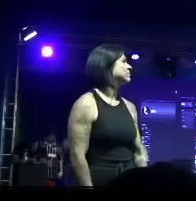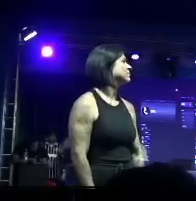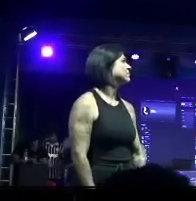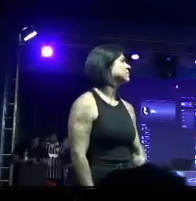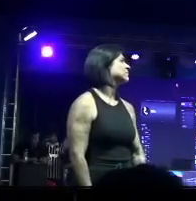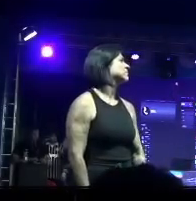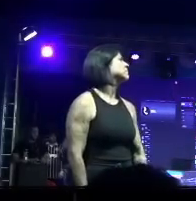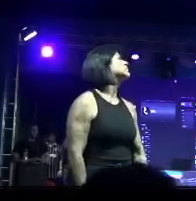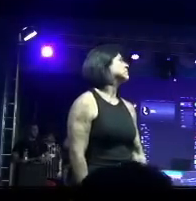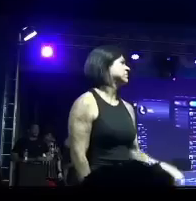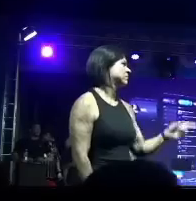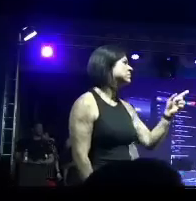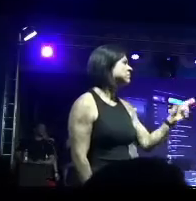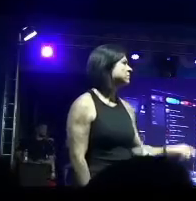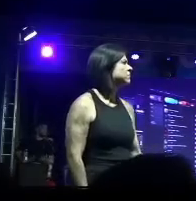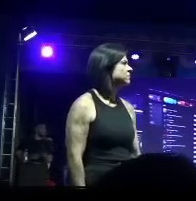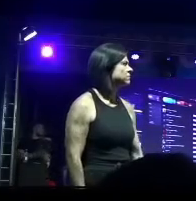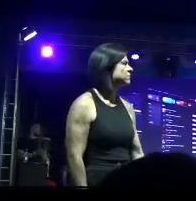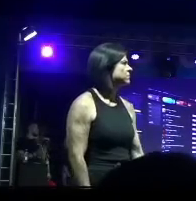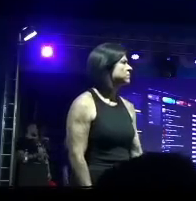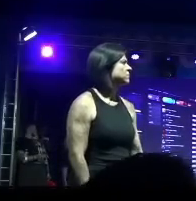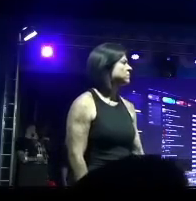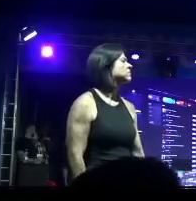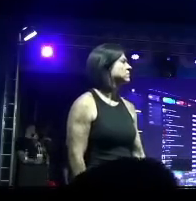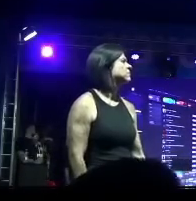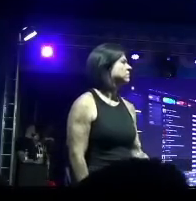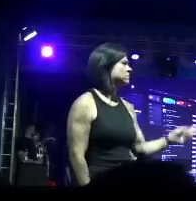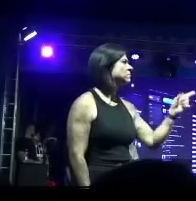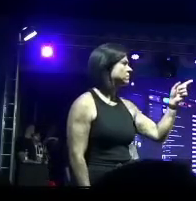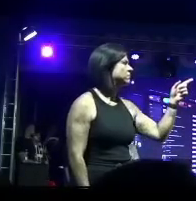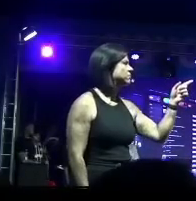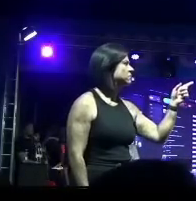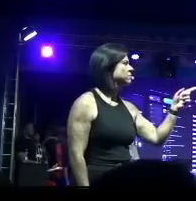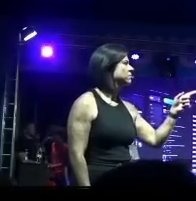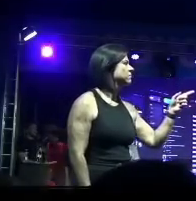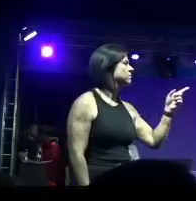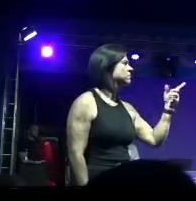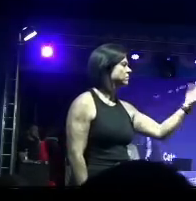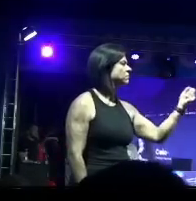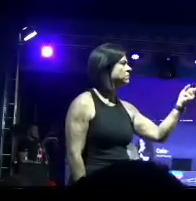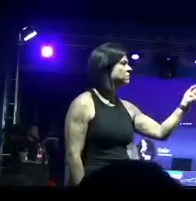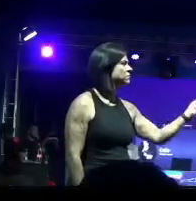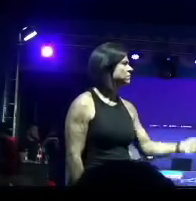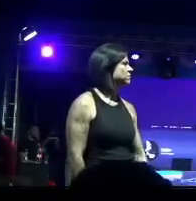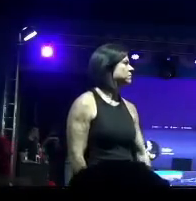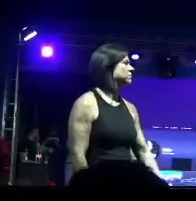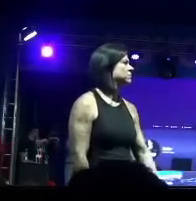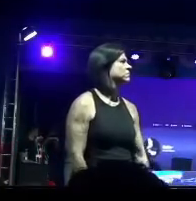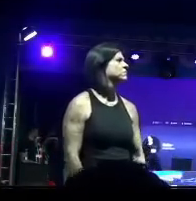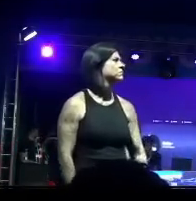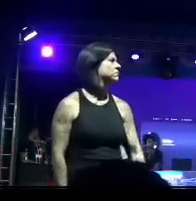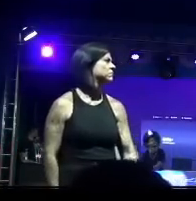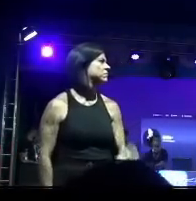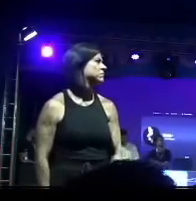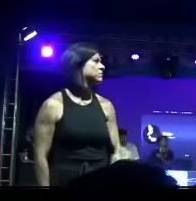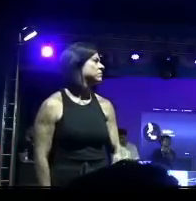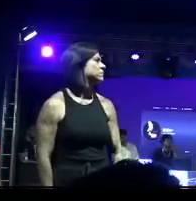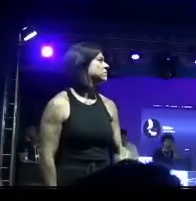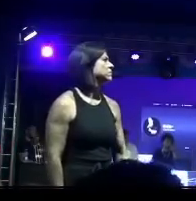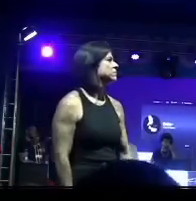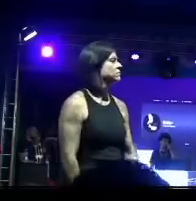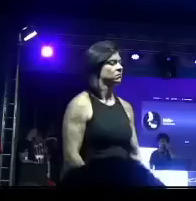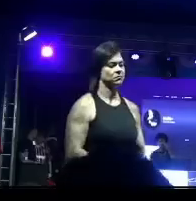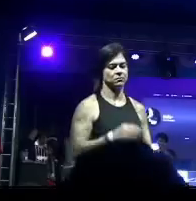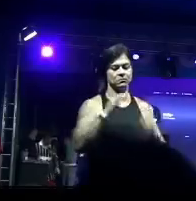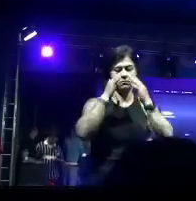Salve, salve, boa noite, rapaziada. Então, eu quero ver se esse monstro sabe desenvolver na gastação. Brota,